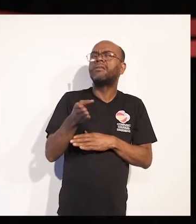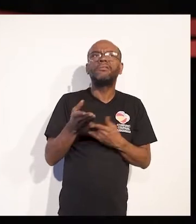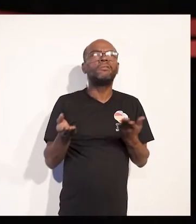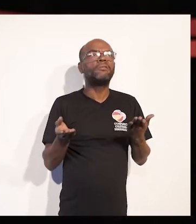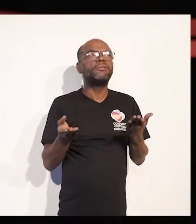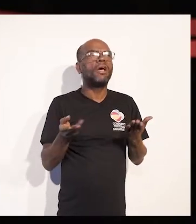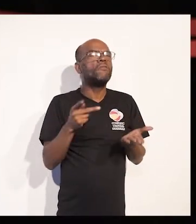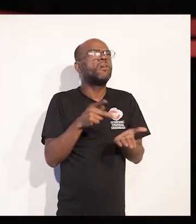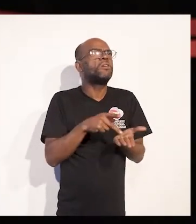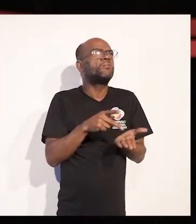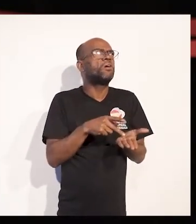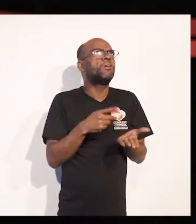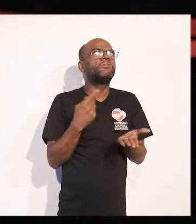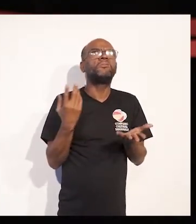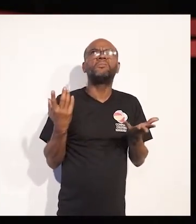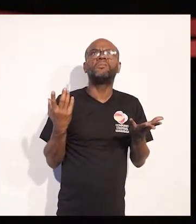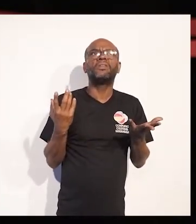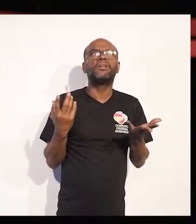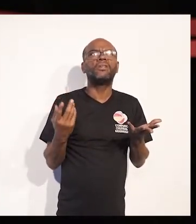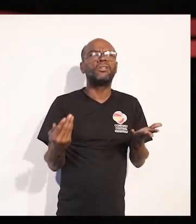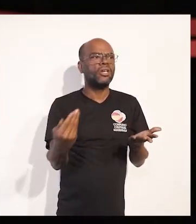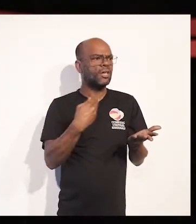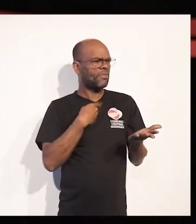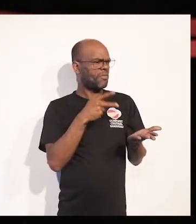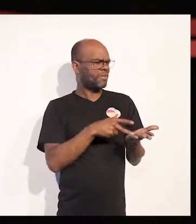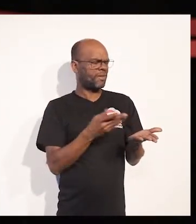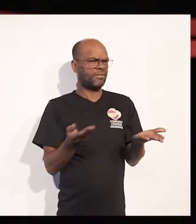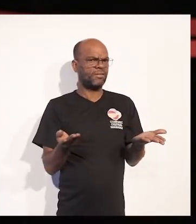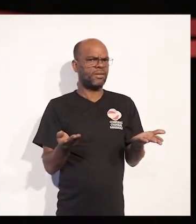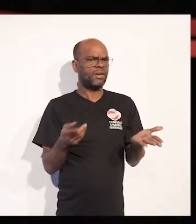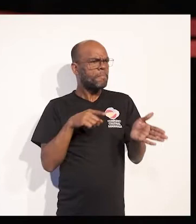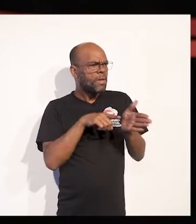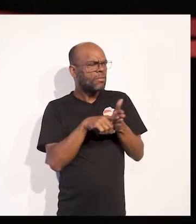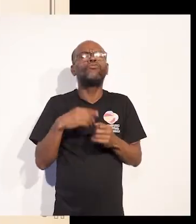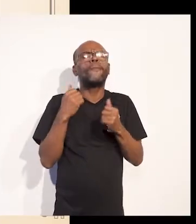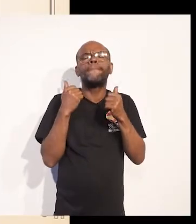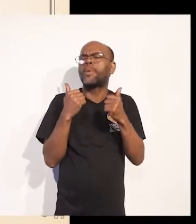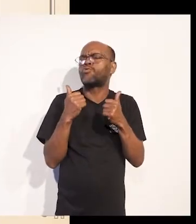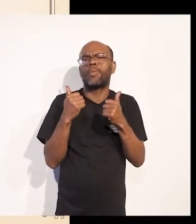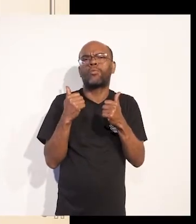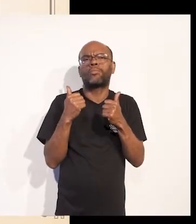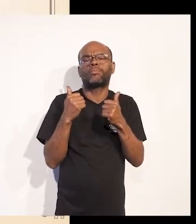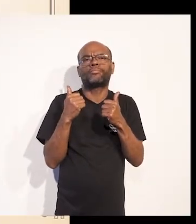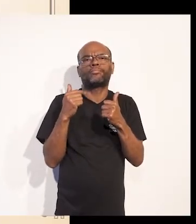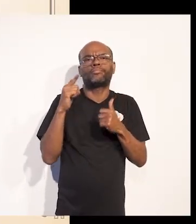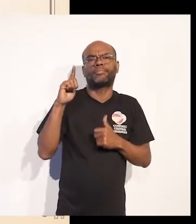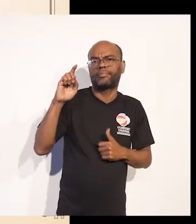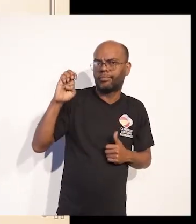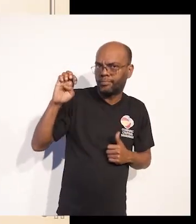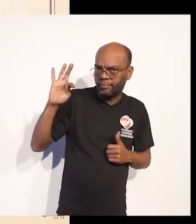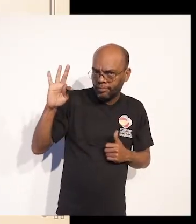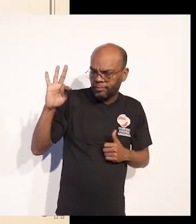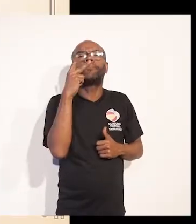suas verdades que chegavam para eles, que não faziam muita lógica. Goethe, ele dizia a